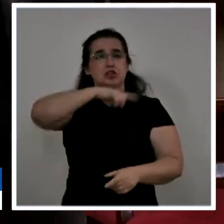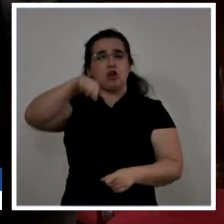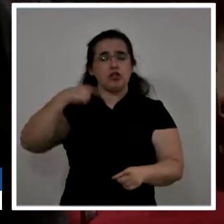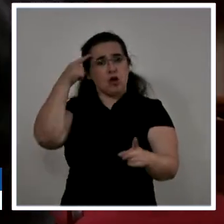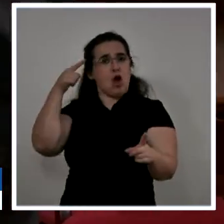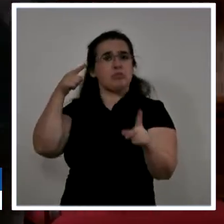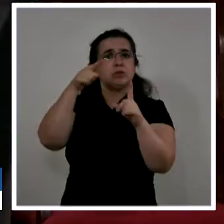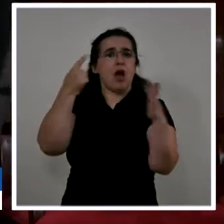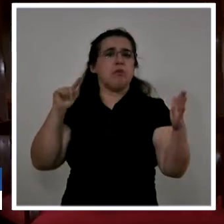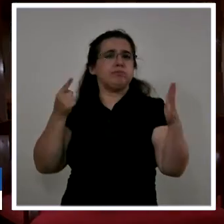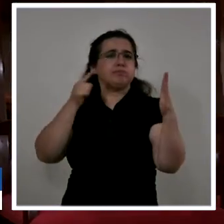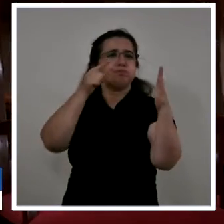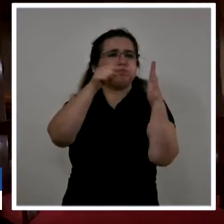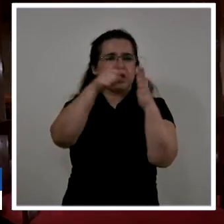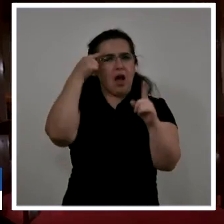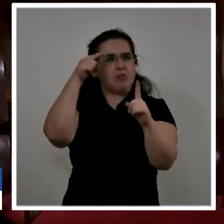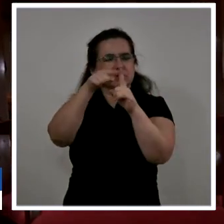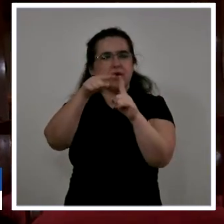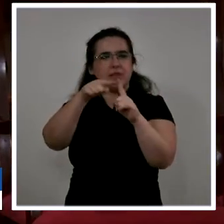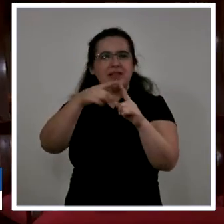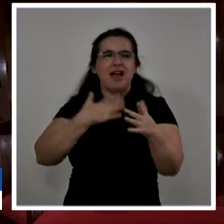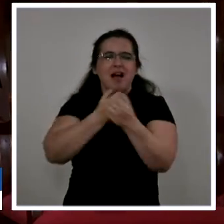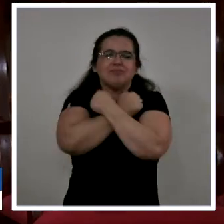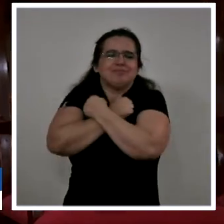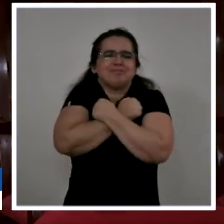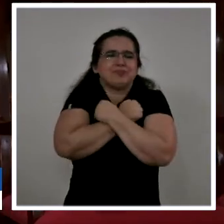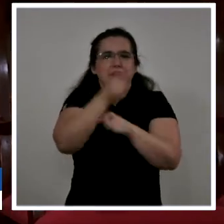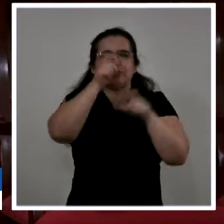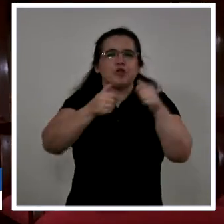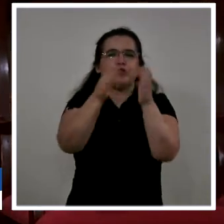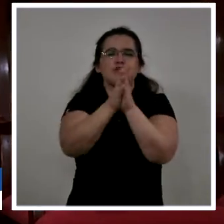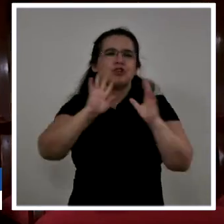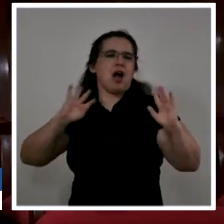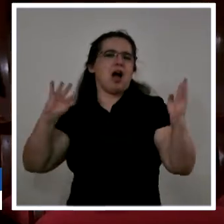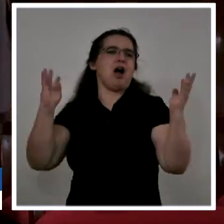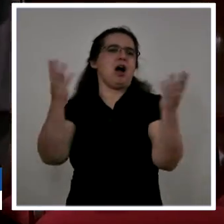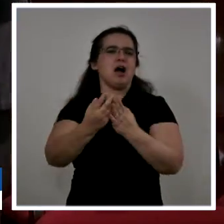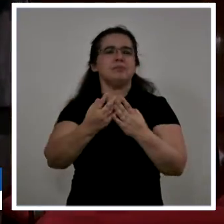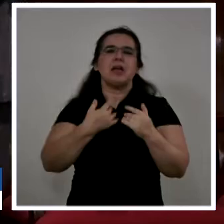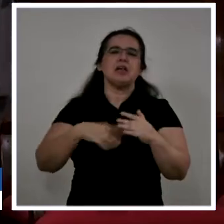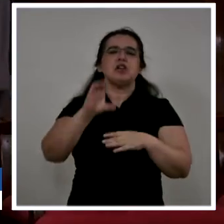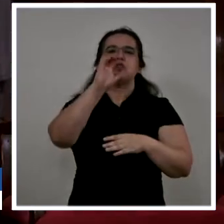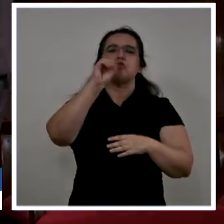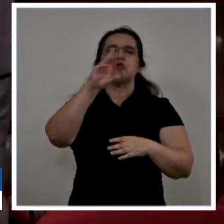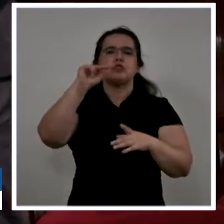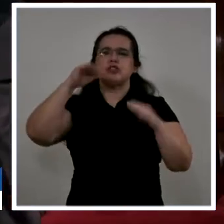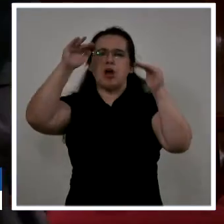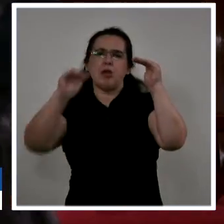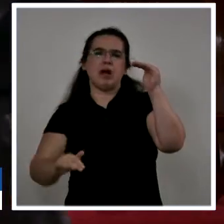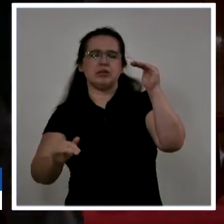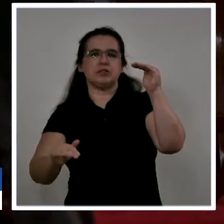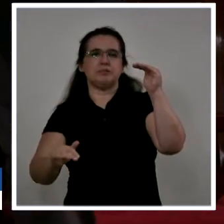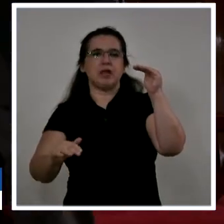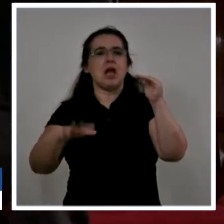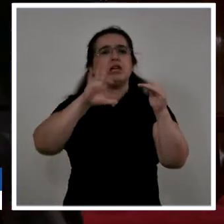aumentar o nível de serotonina e dopamina de todos à nossa volta. Lowering their cortisol e baixar o seu nível de cortisol. Expanding their hippocampus. Aumentar os